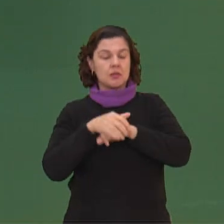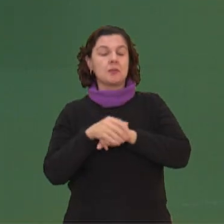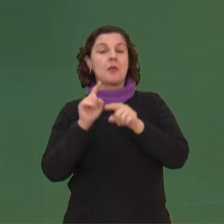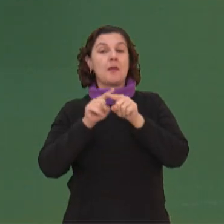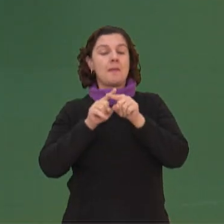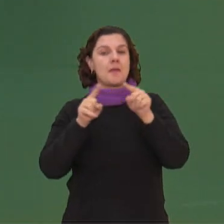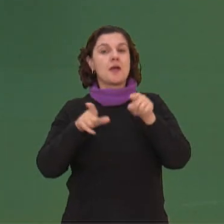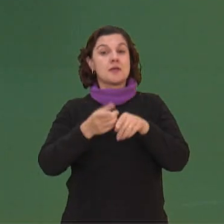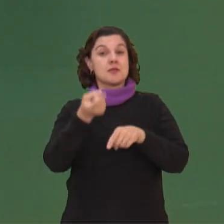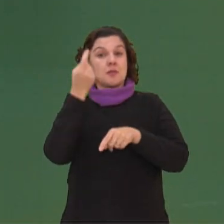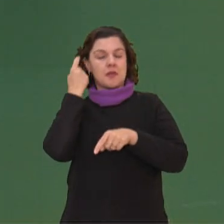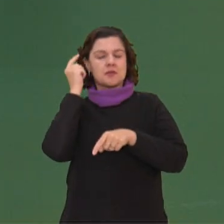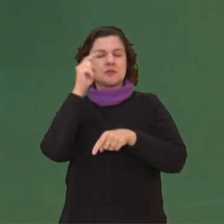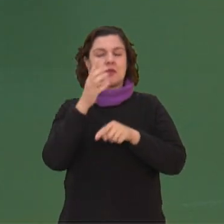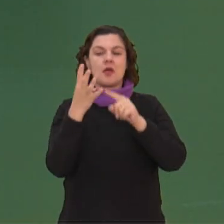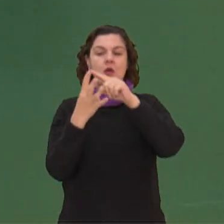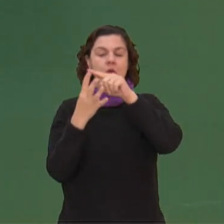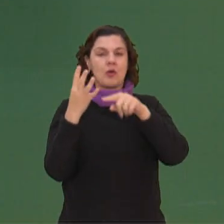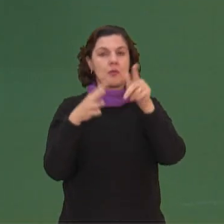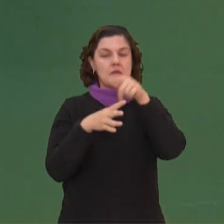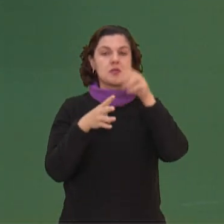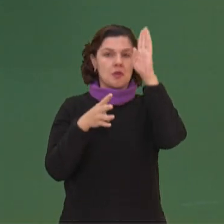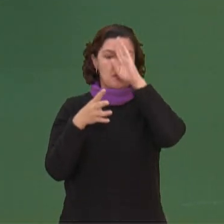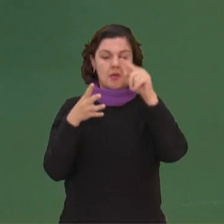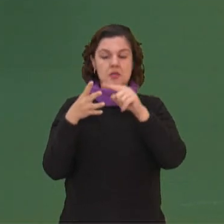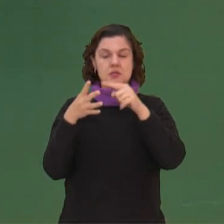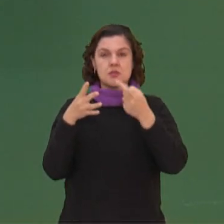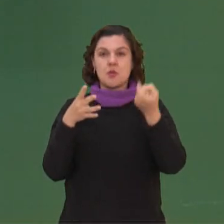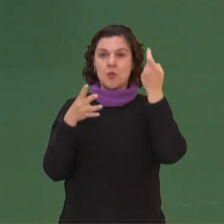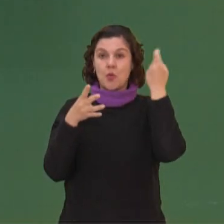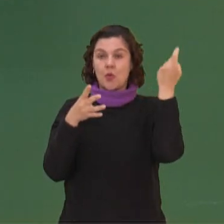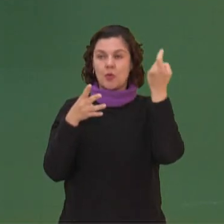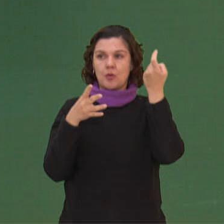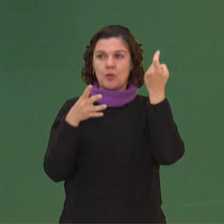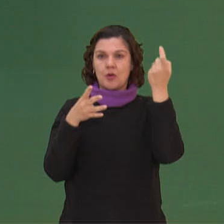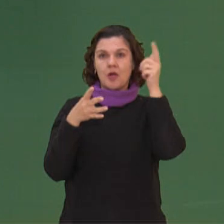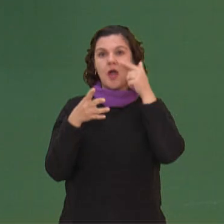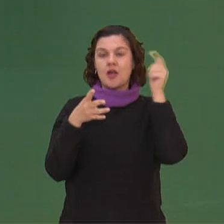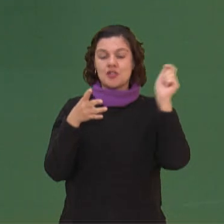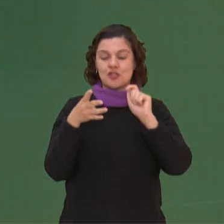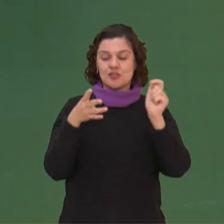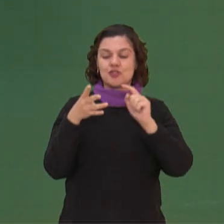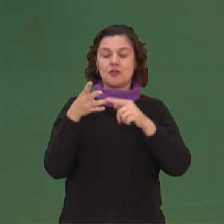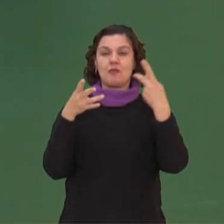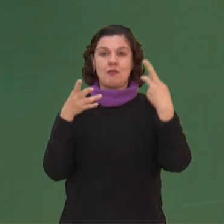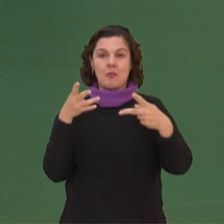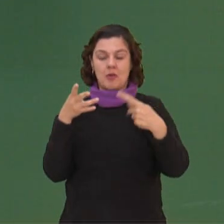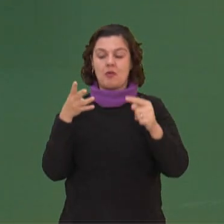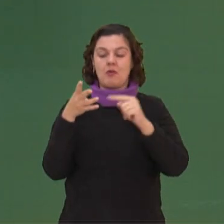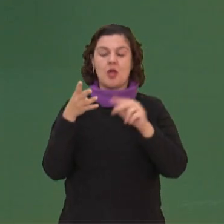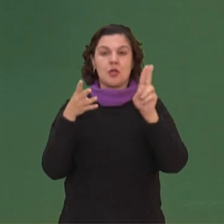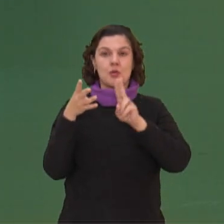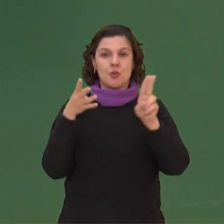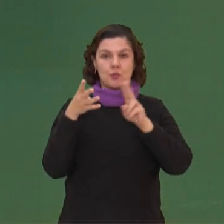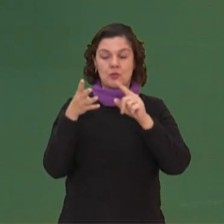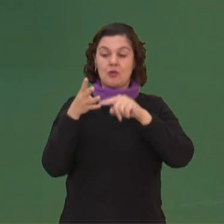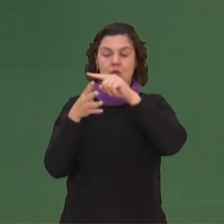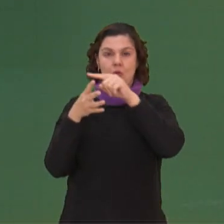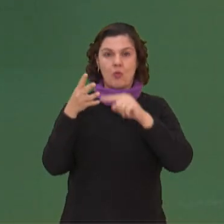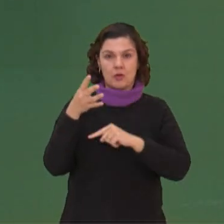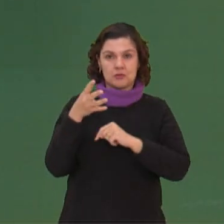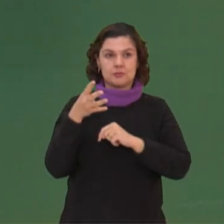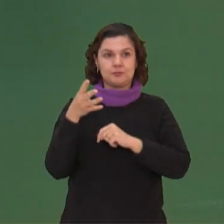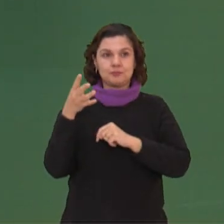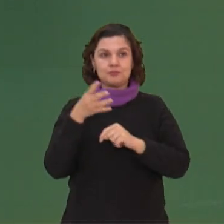foi formado por Brasil, Argentina, Paraguai e Uruguai, né? 4 estrelas. Aquela que tem o nome